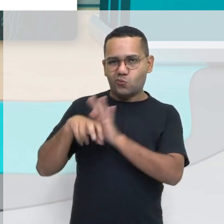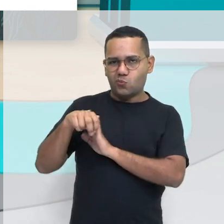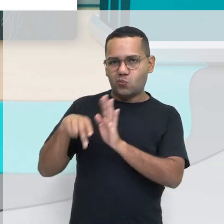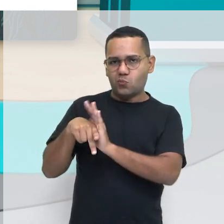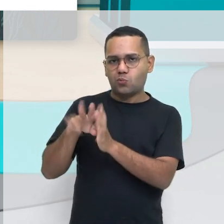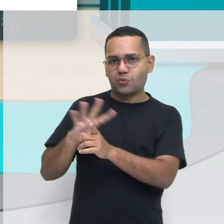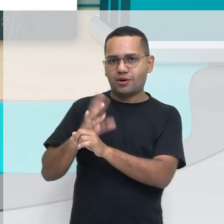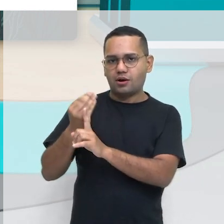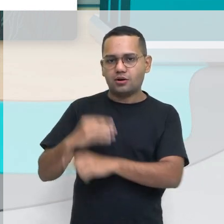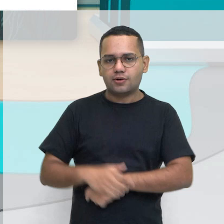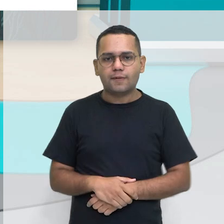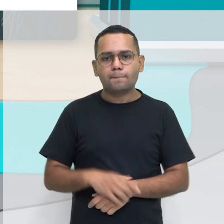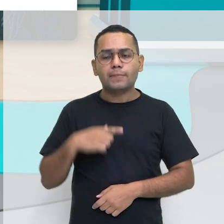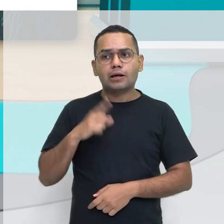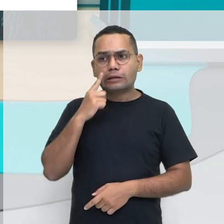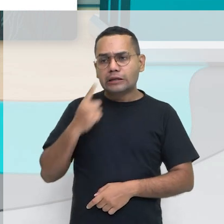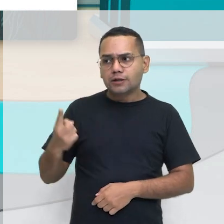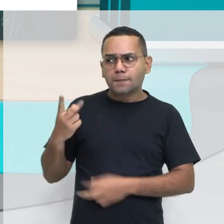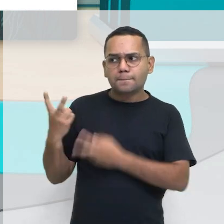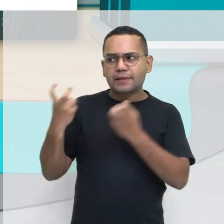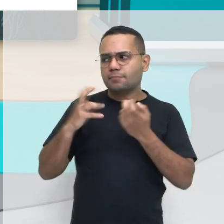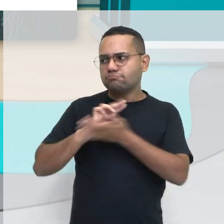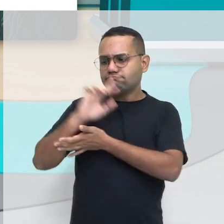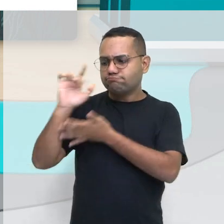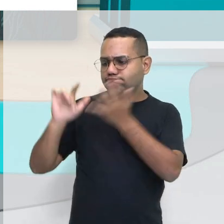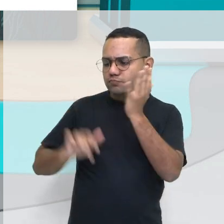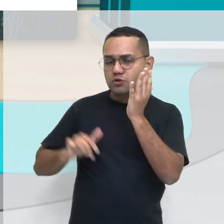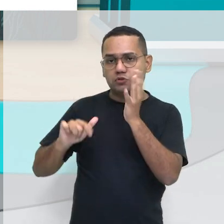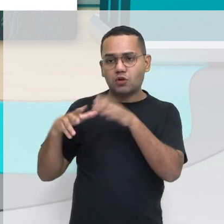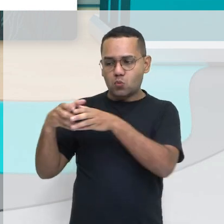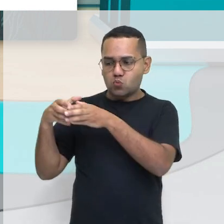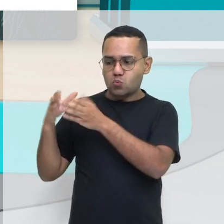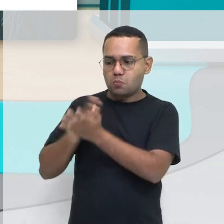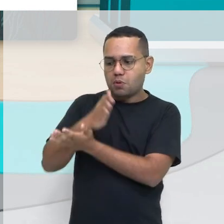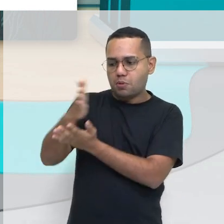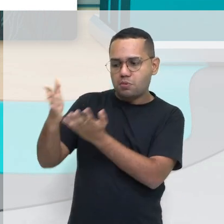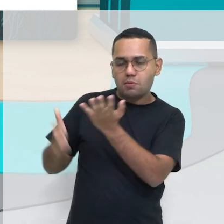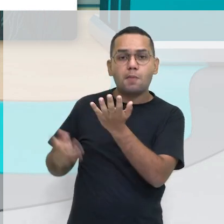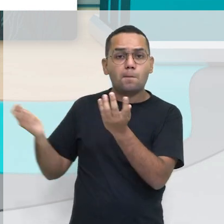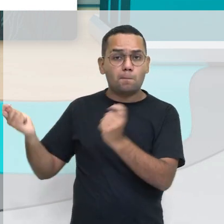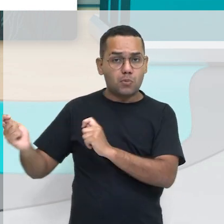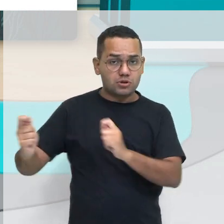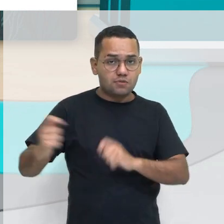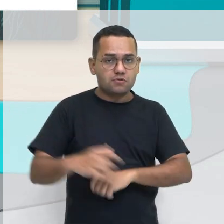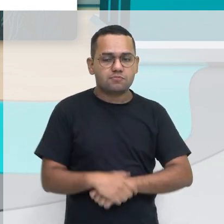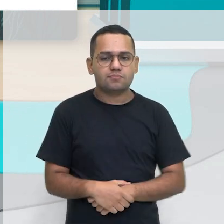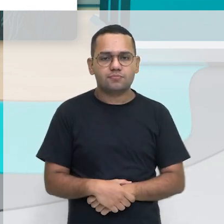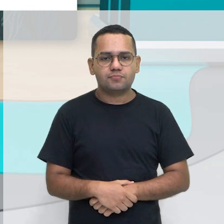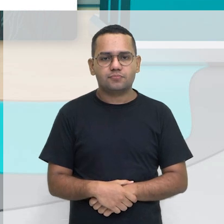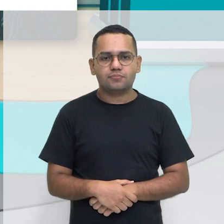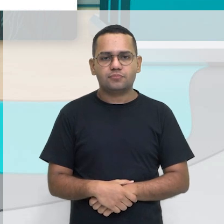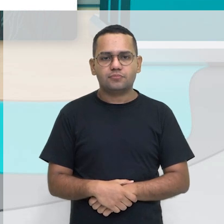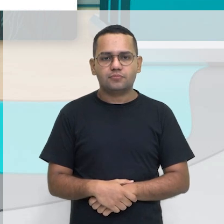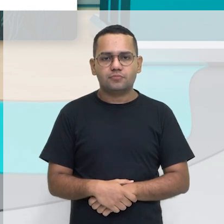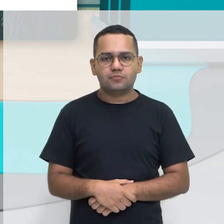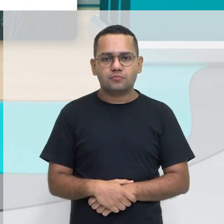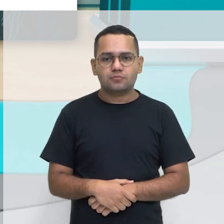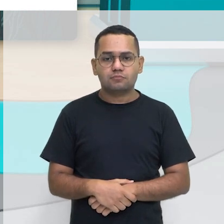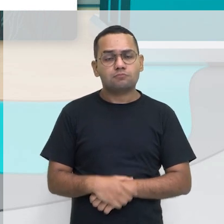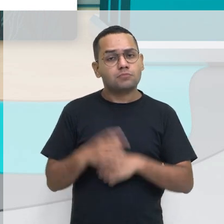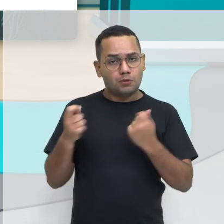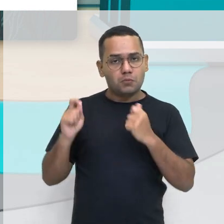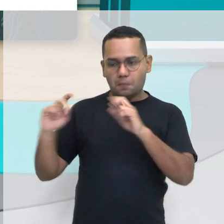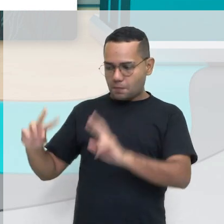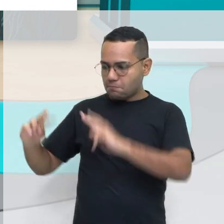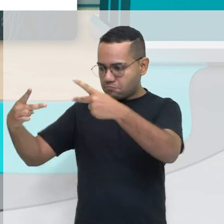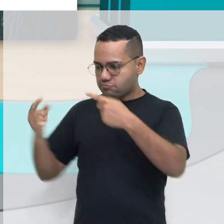pode conhecer diversas movimentos artísticos, artistas de todo o mundo. Então, basta você entrar nesse